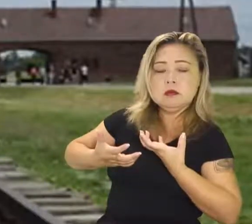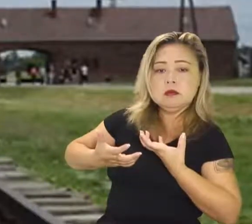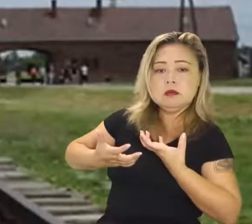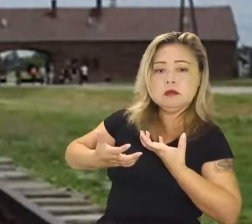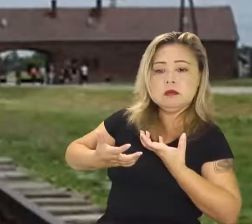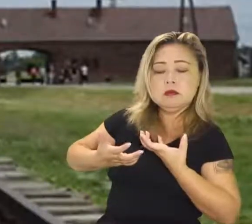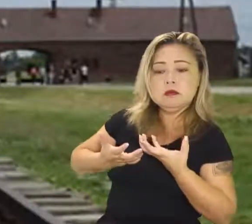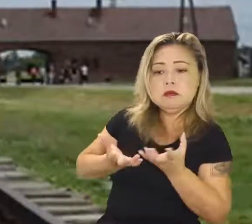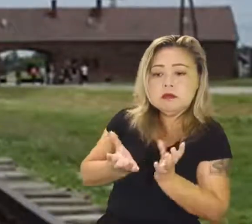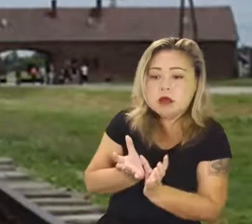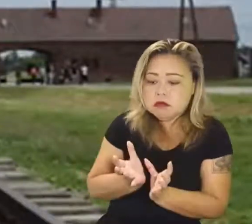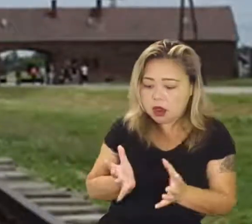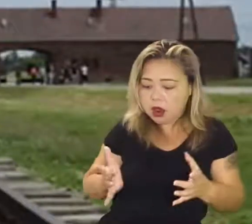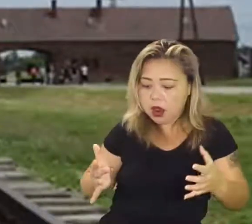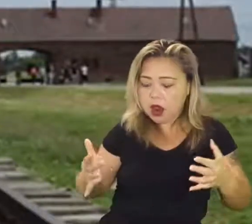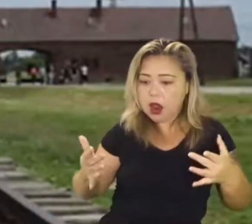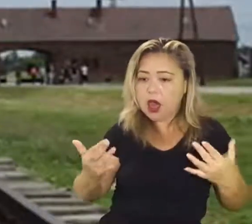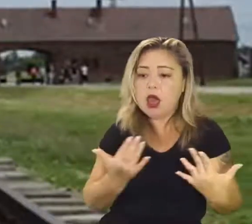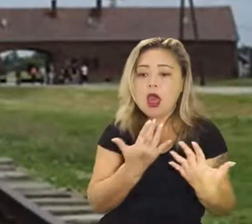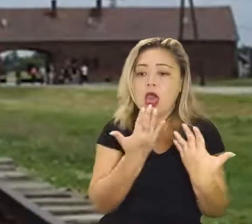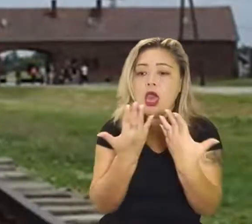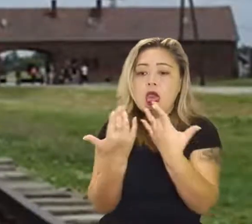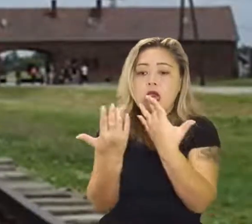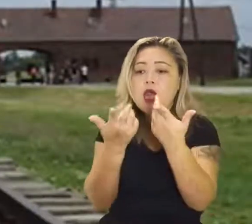Morria-se nas câmeras de gás.